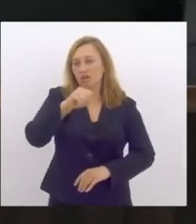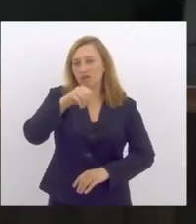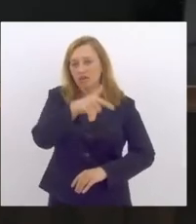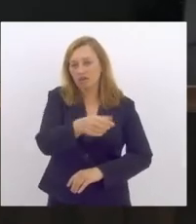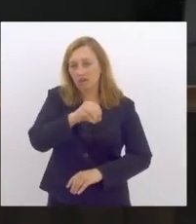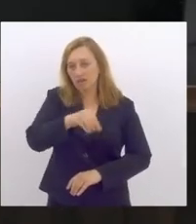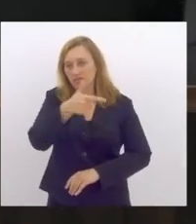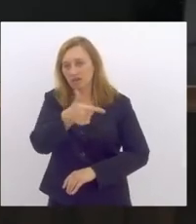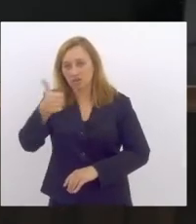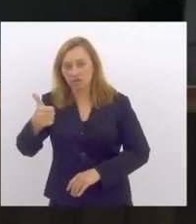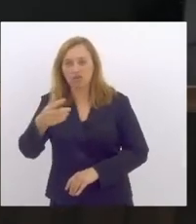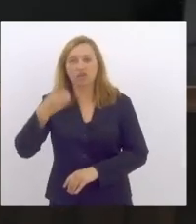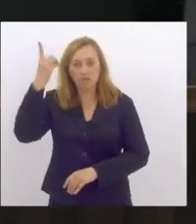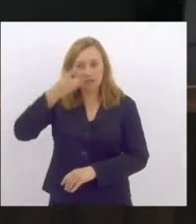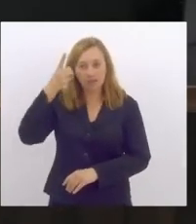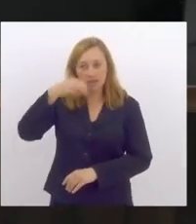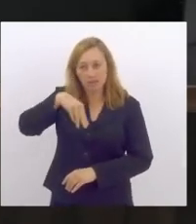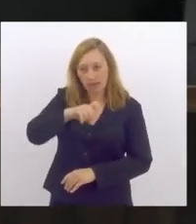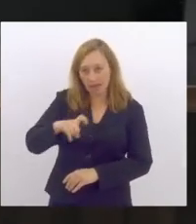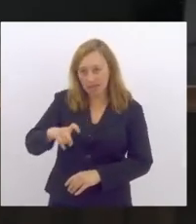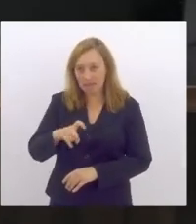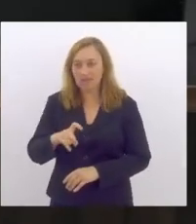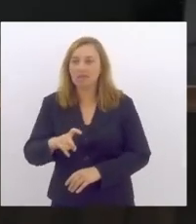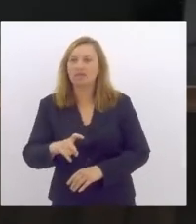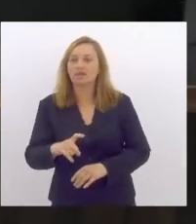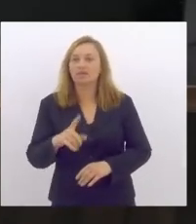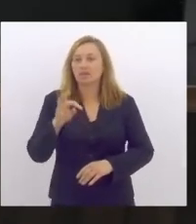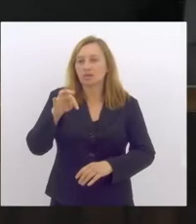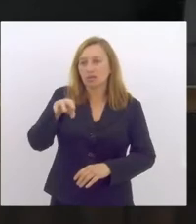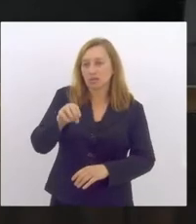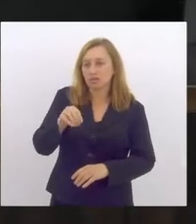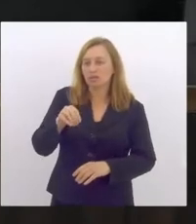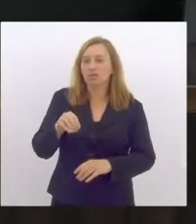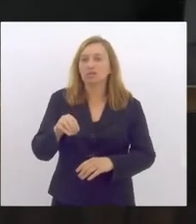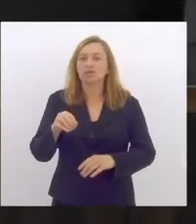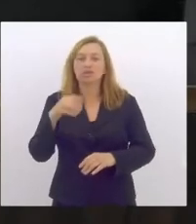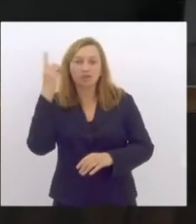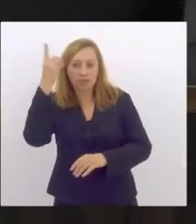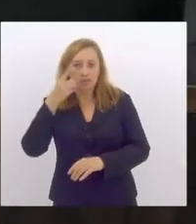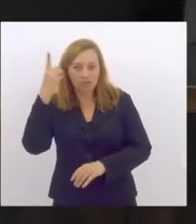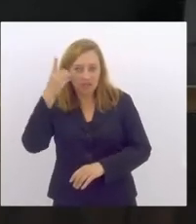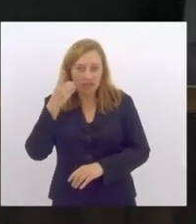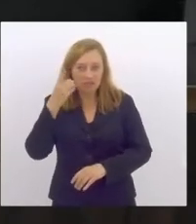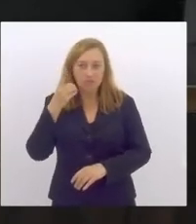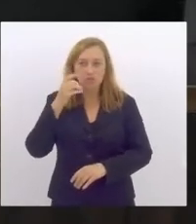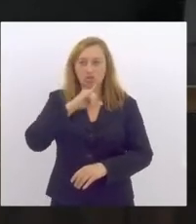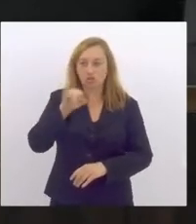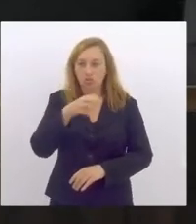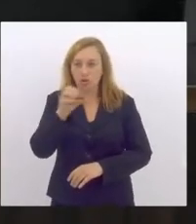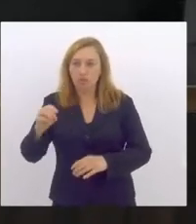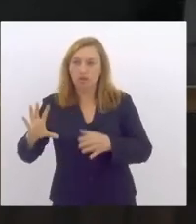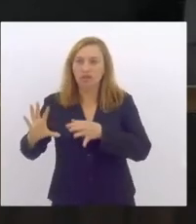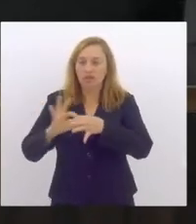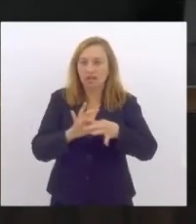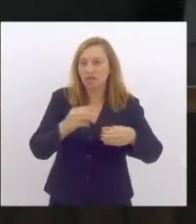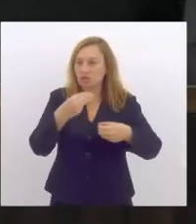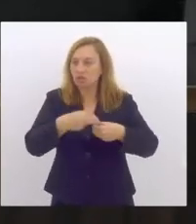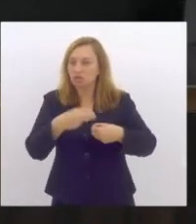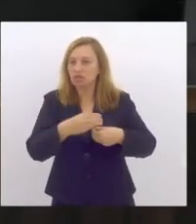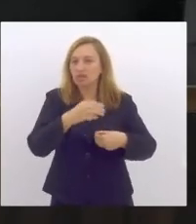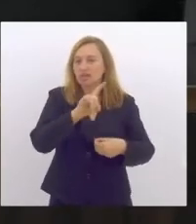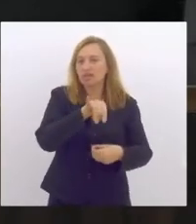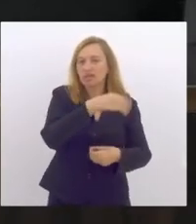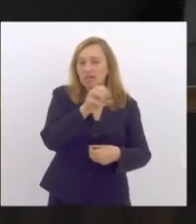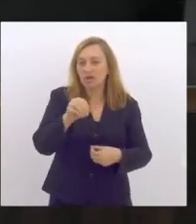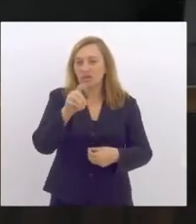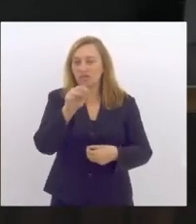22, de autoria do deputado Max Lemos, que denomina ponte, deputado João Peixoto, a ponte da integração que liga os municípios São Francisco de